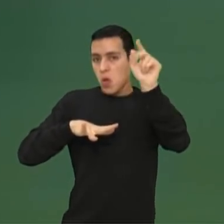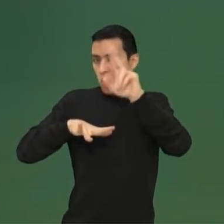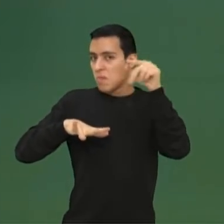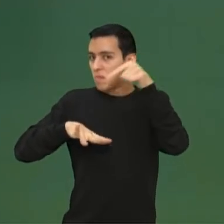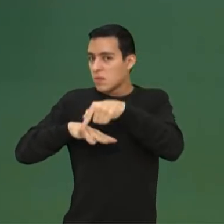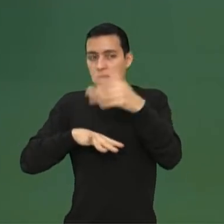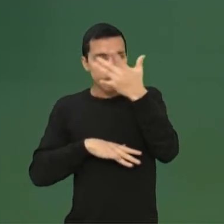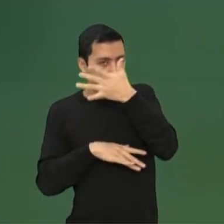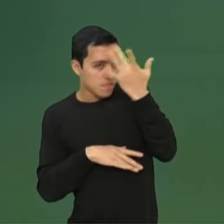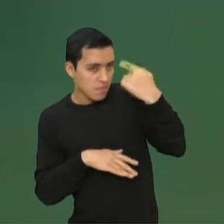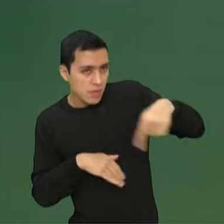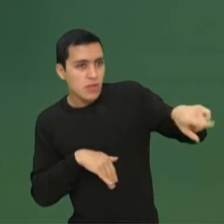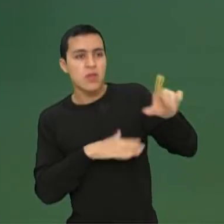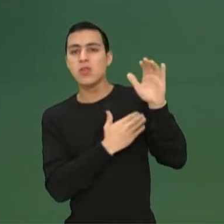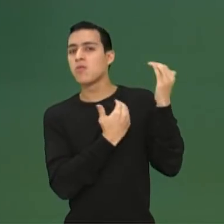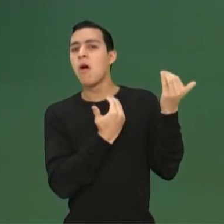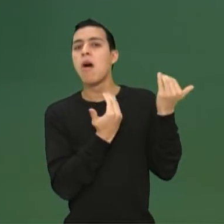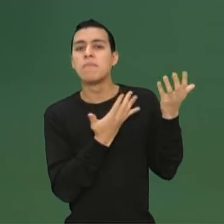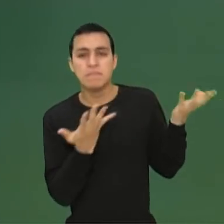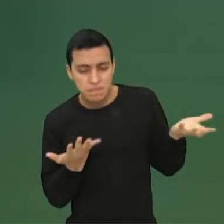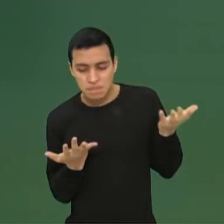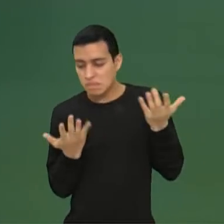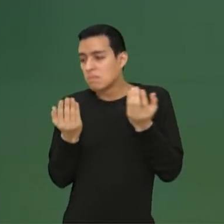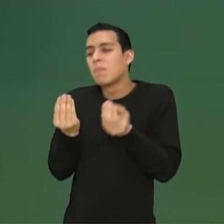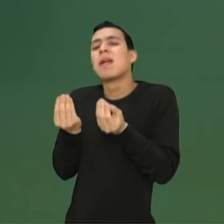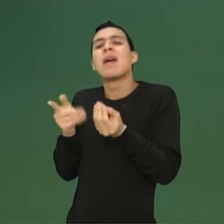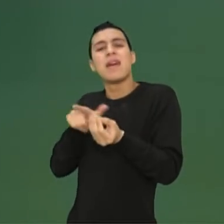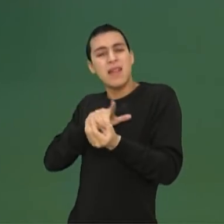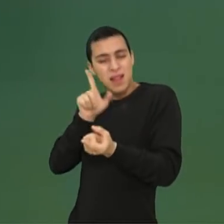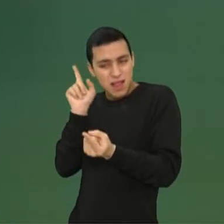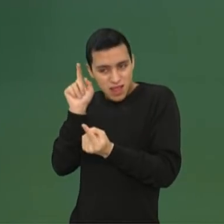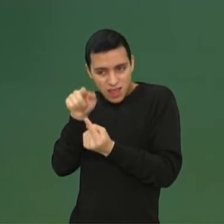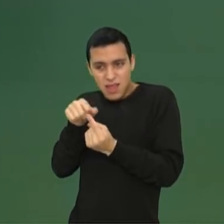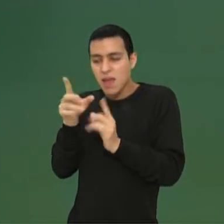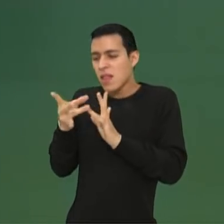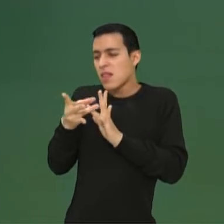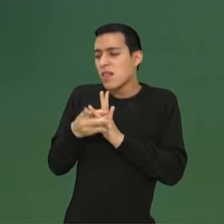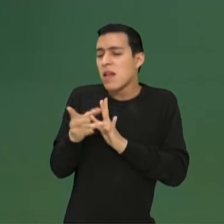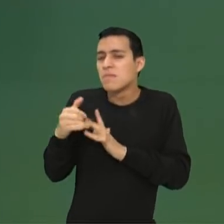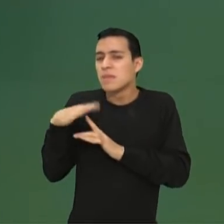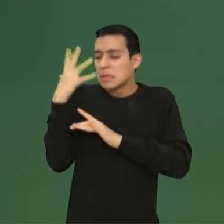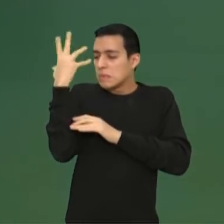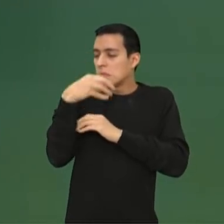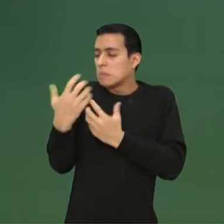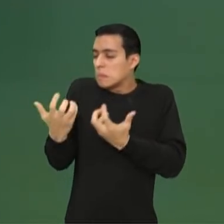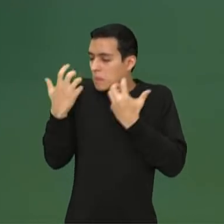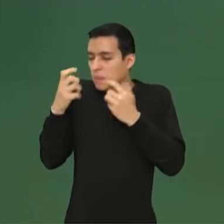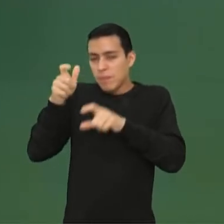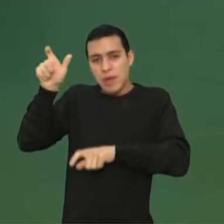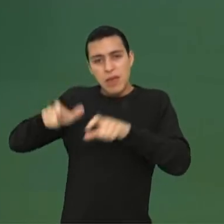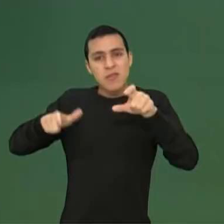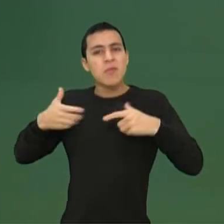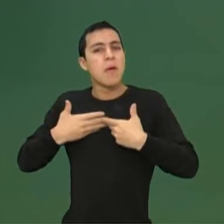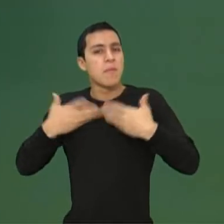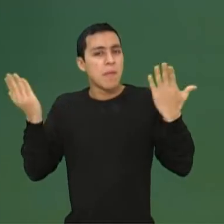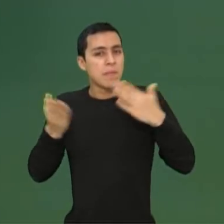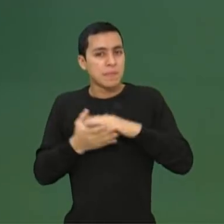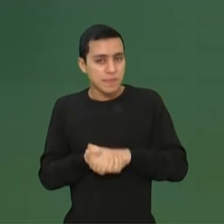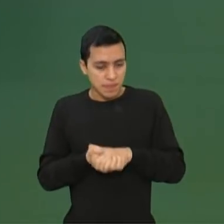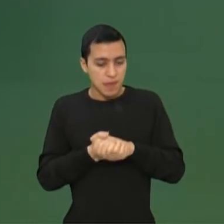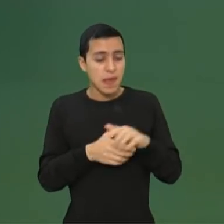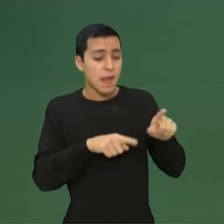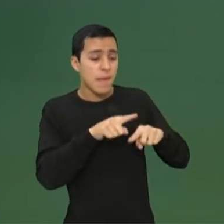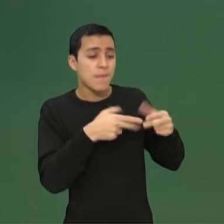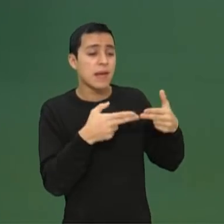Os jovens. Então, veja que tem uma funcionalidade, é um adorno, né? Ele vai embelezar as pessoas. Então, matéria é